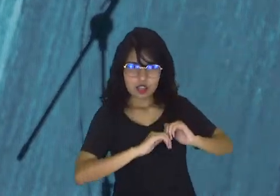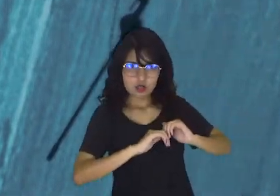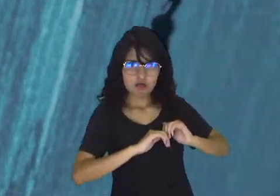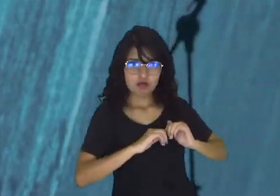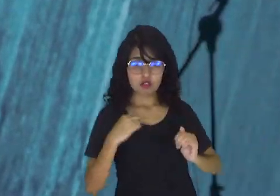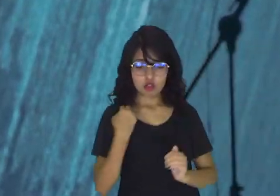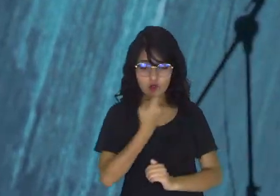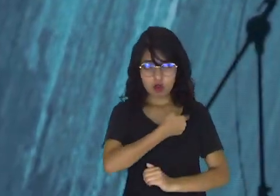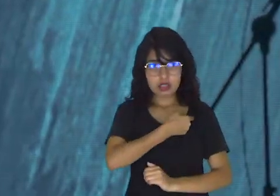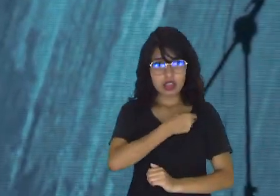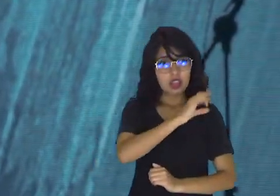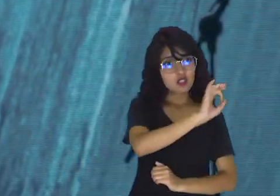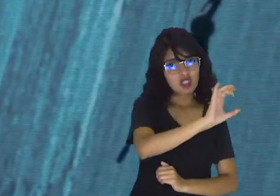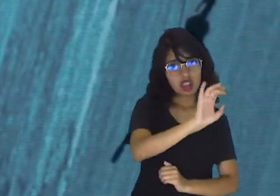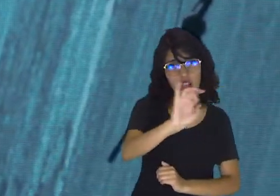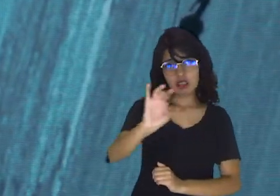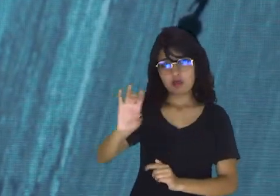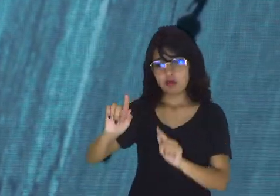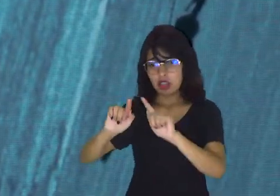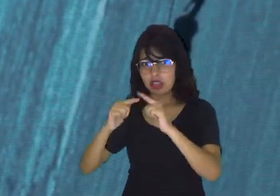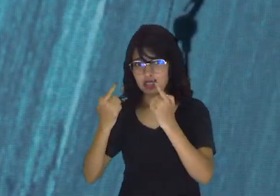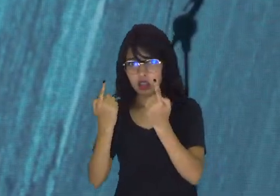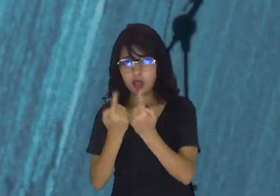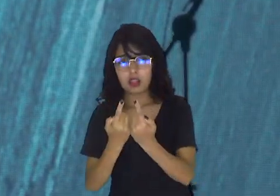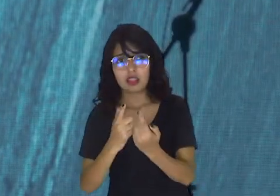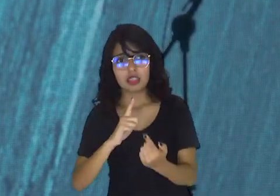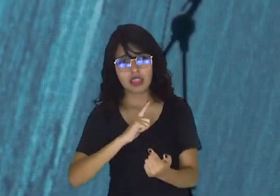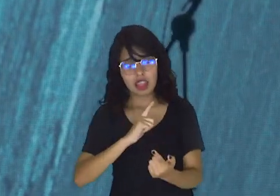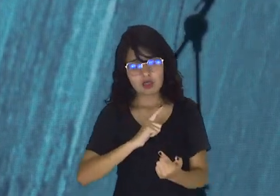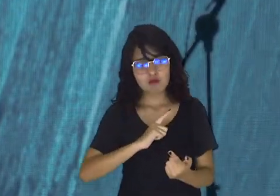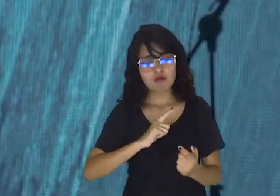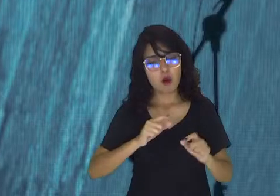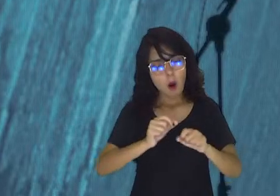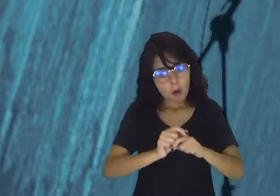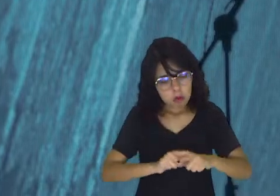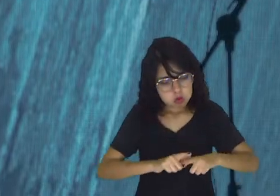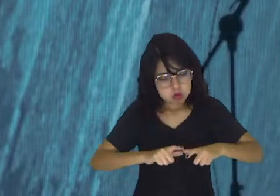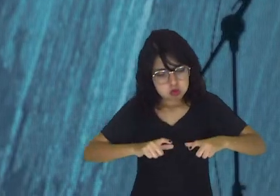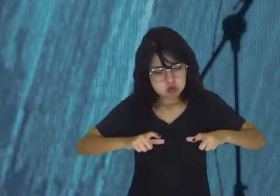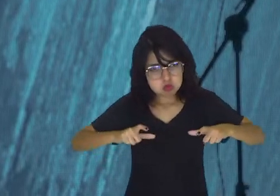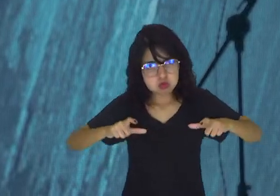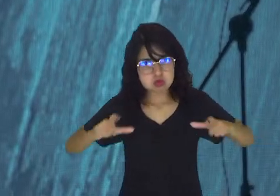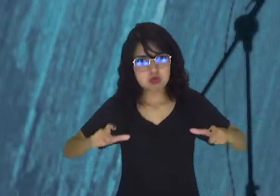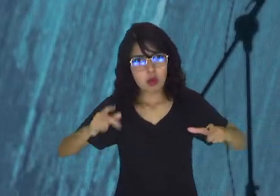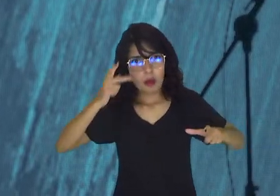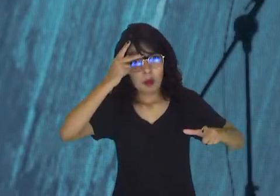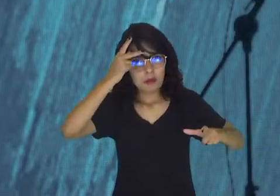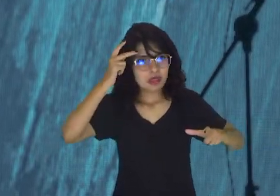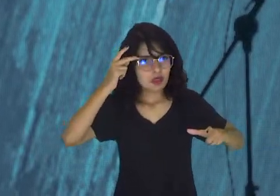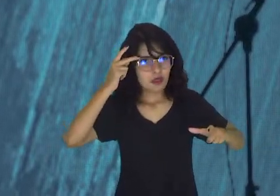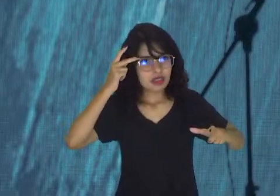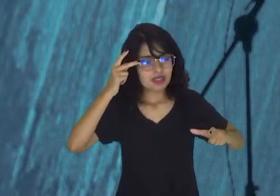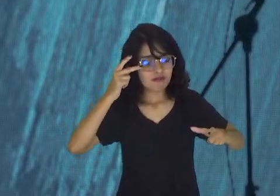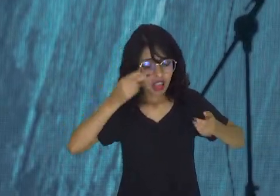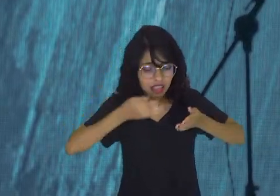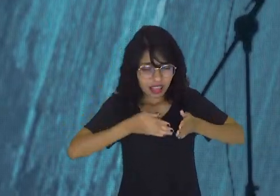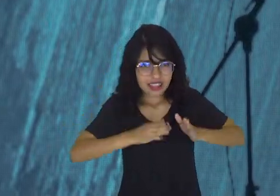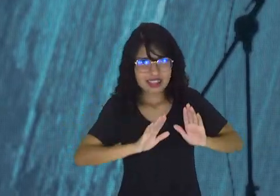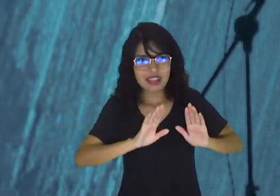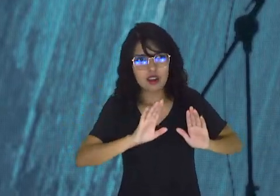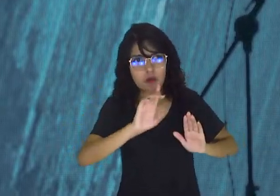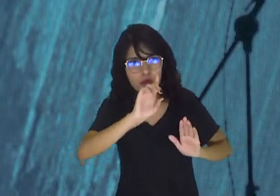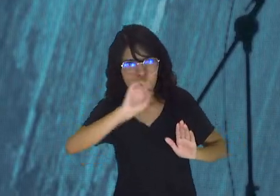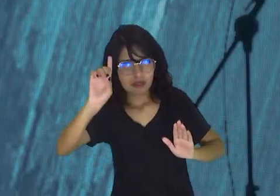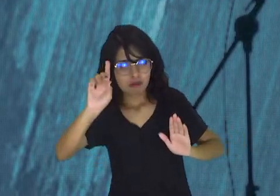Deus. Portanto, não rejeite a tua fé, a